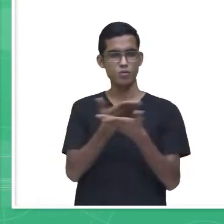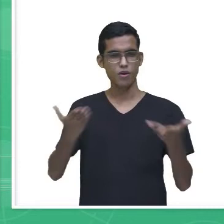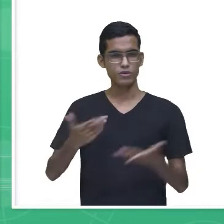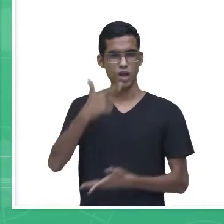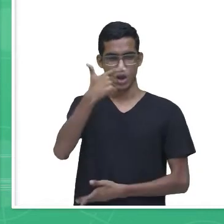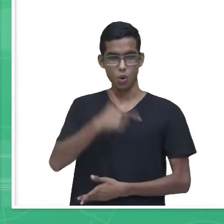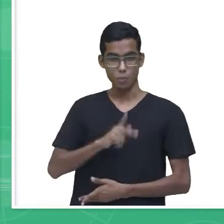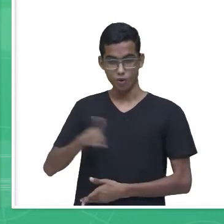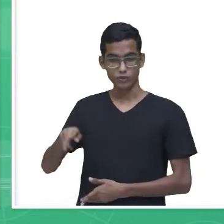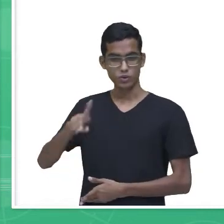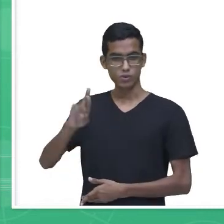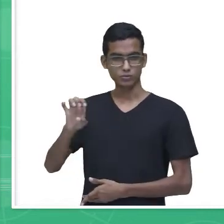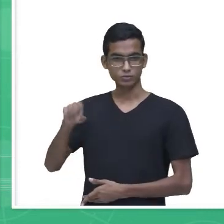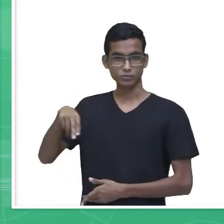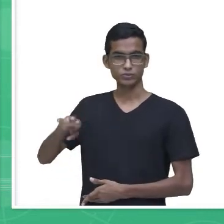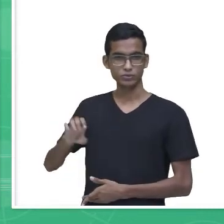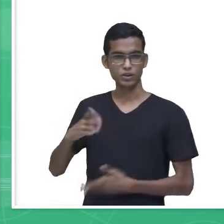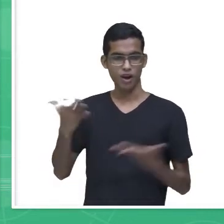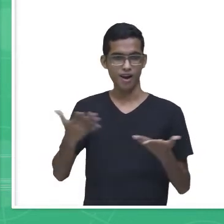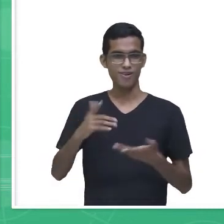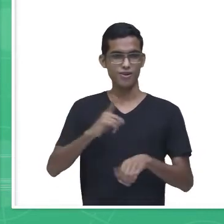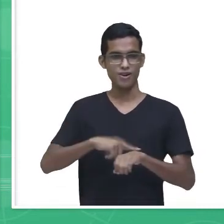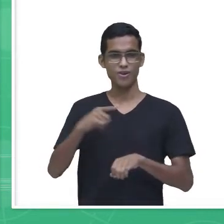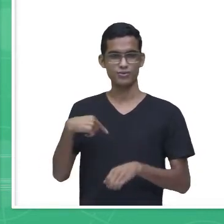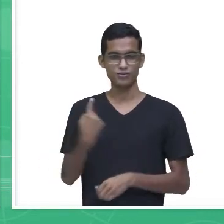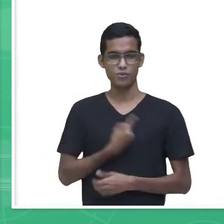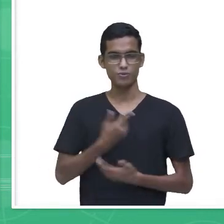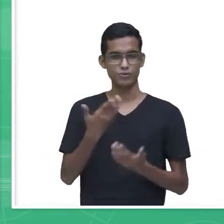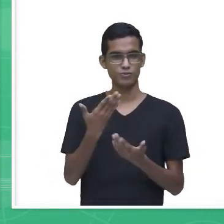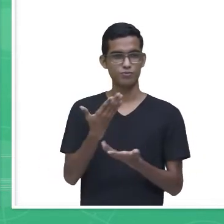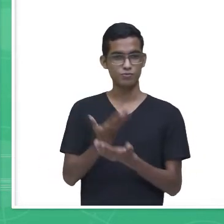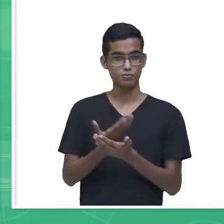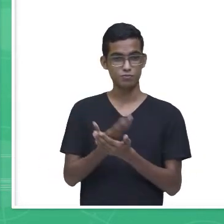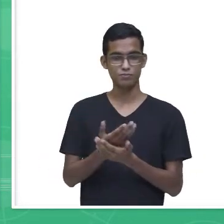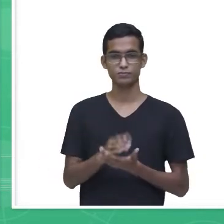René e esse momento é nosso, da língua espanhola. Vamos lá, questão?